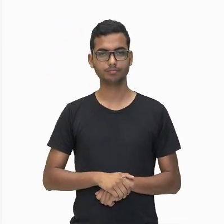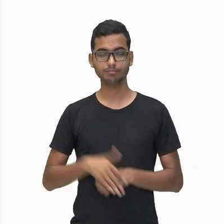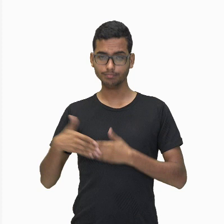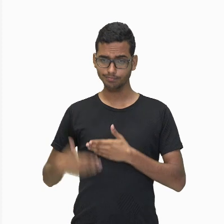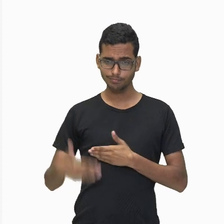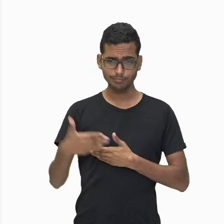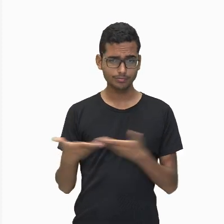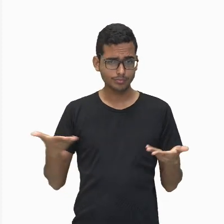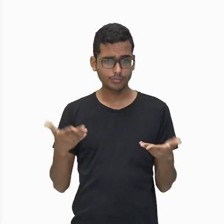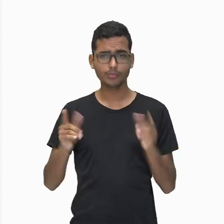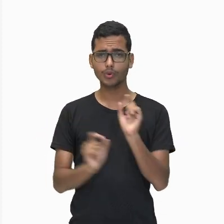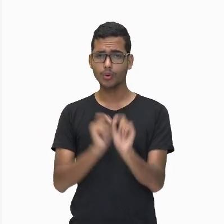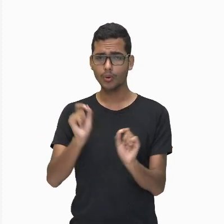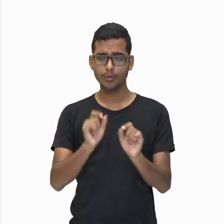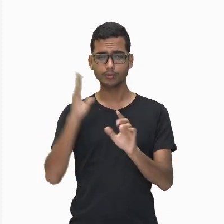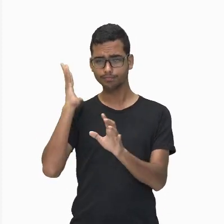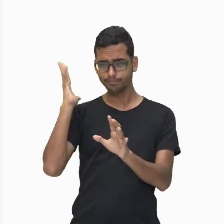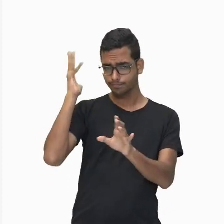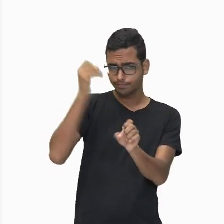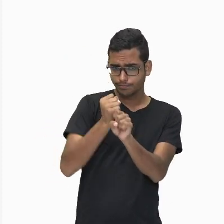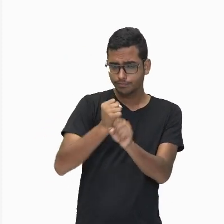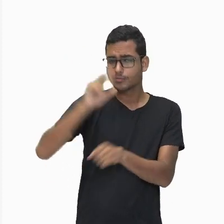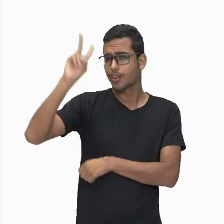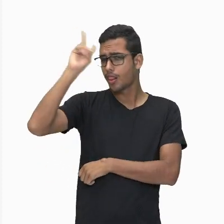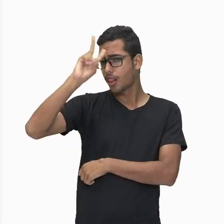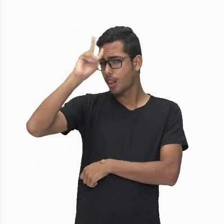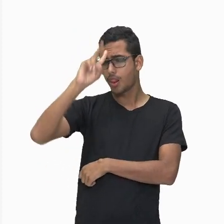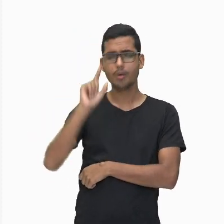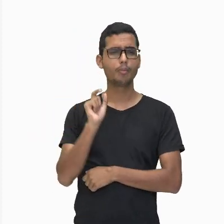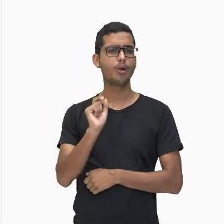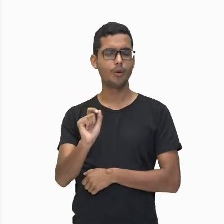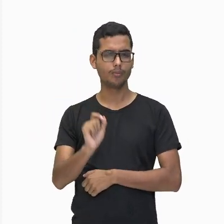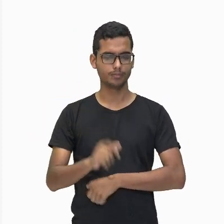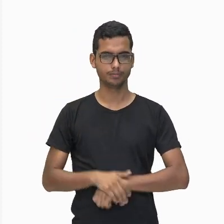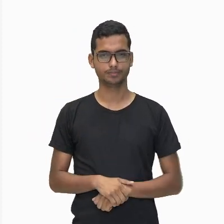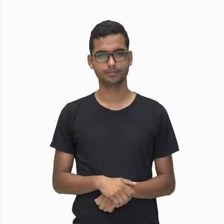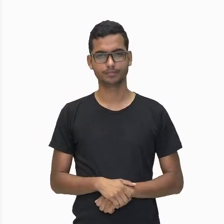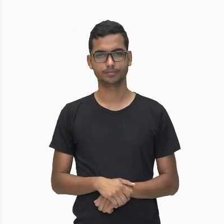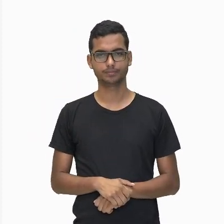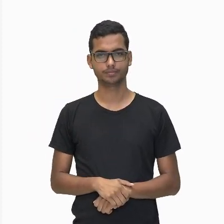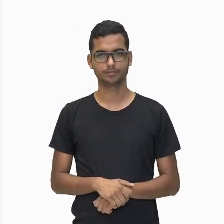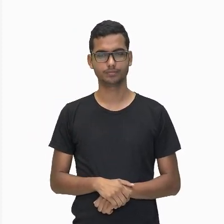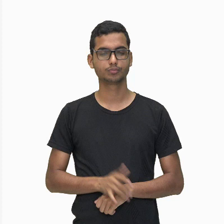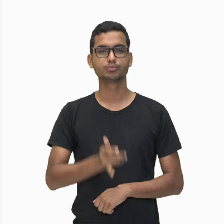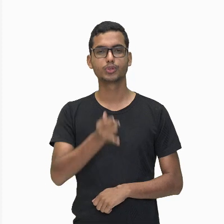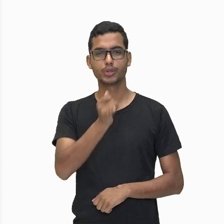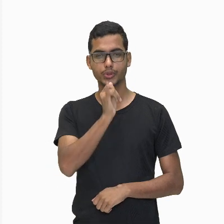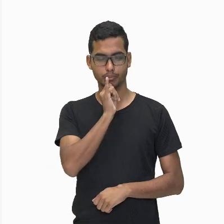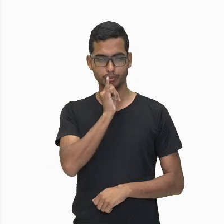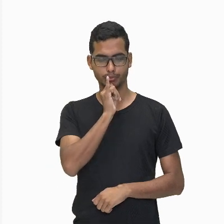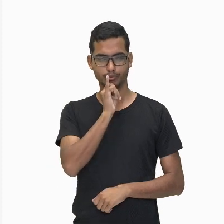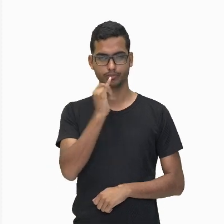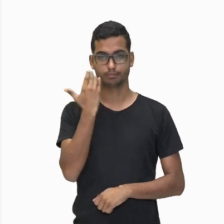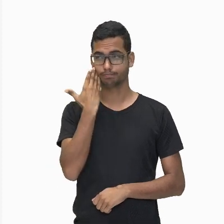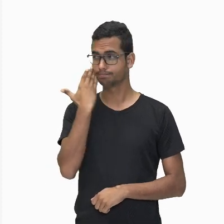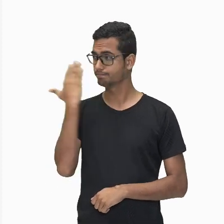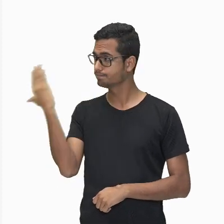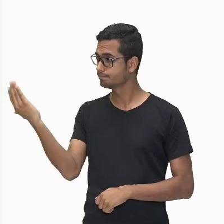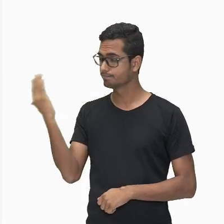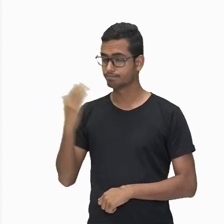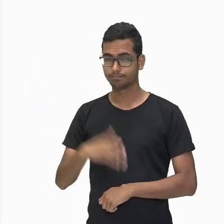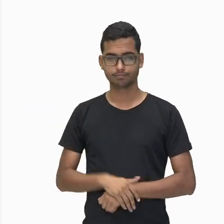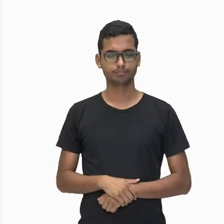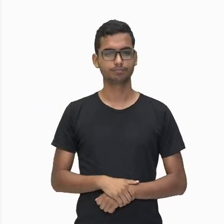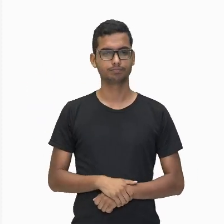de conversa, para início de revisão, nós vamos relembrar então essa situação em que nós temos, por exemplo, aí a situação